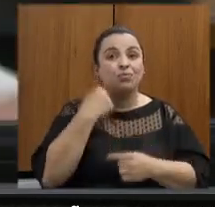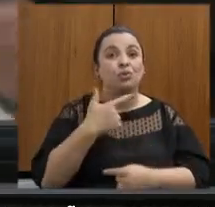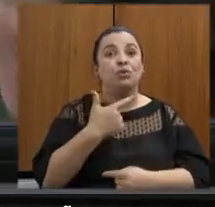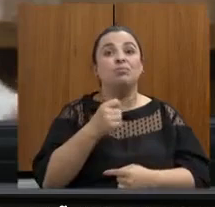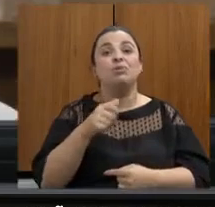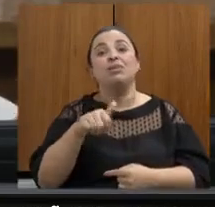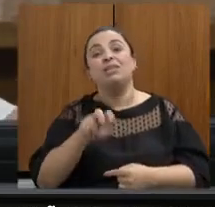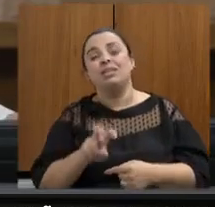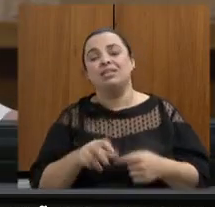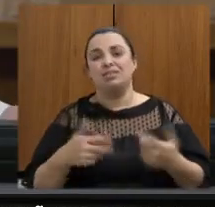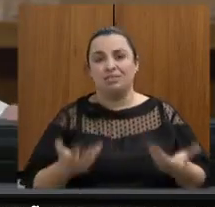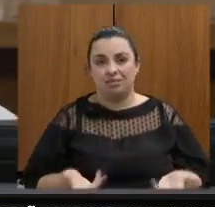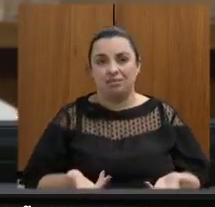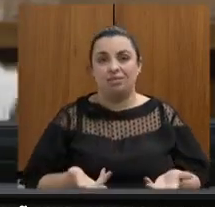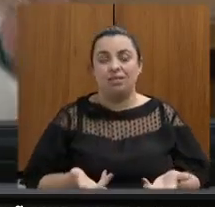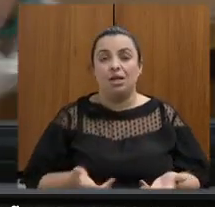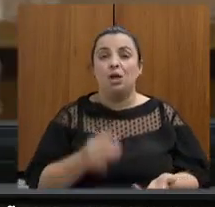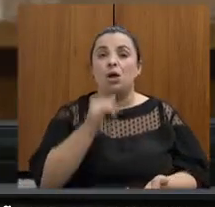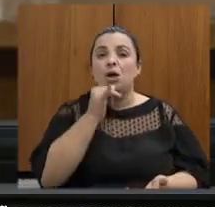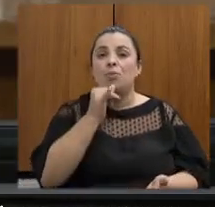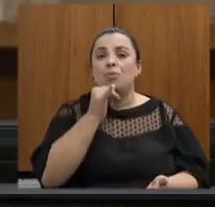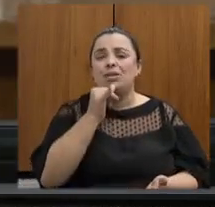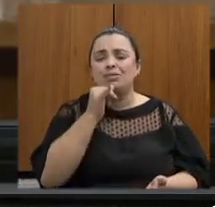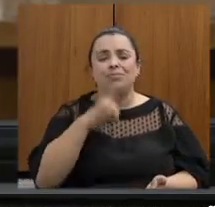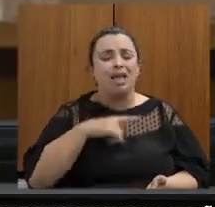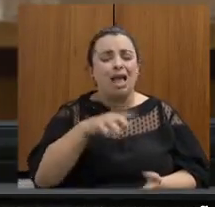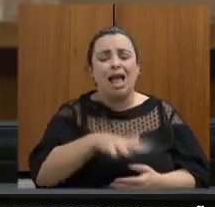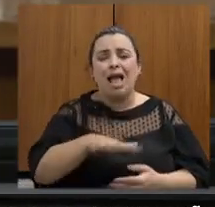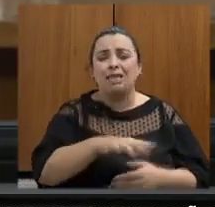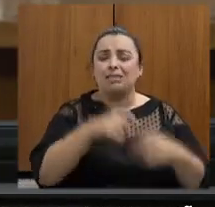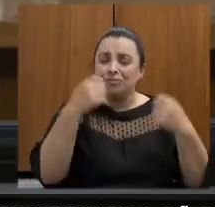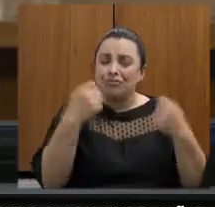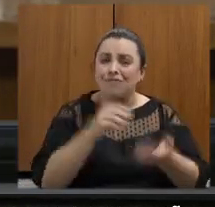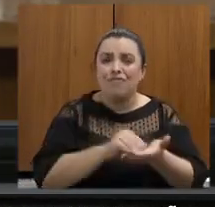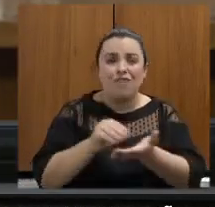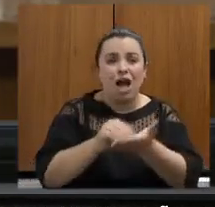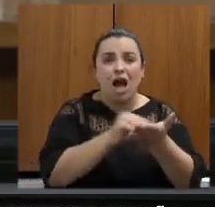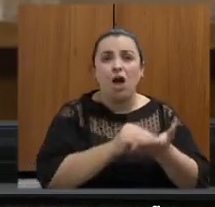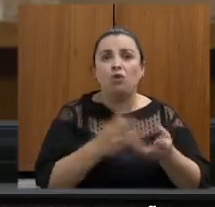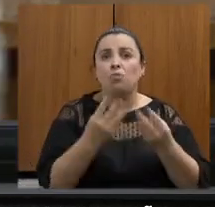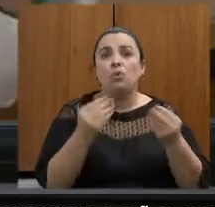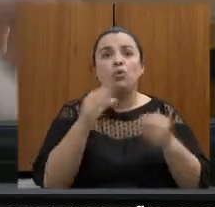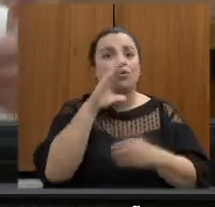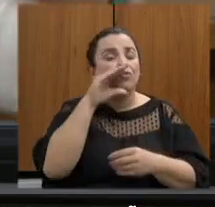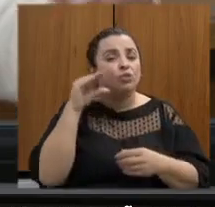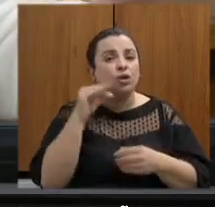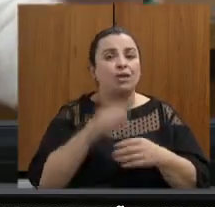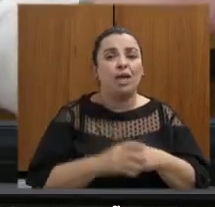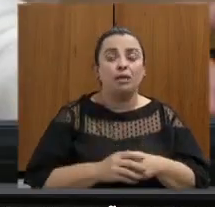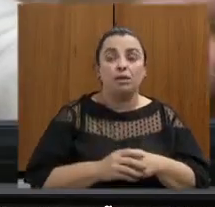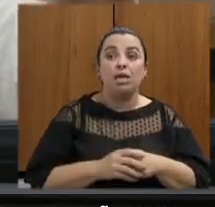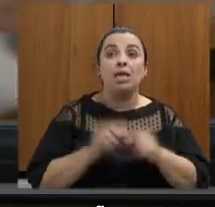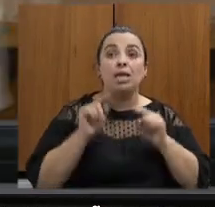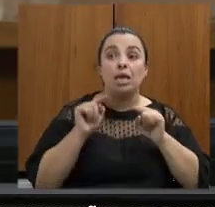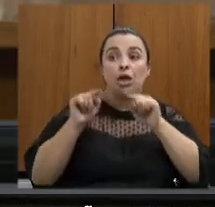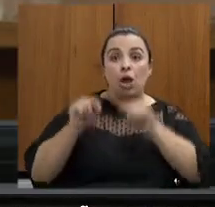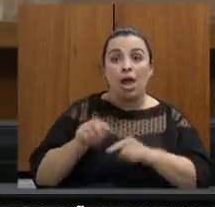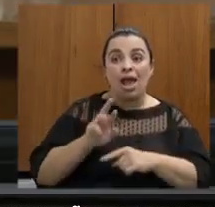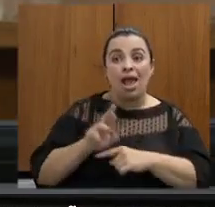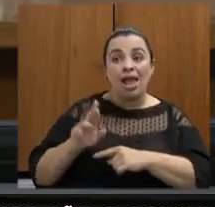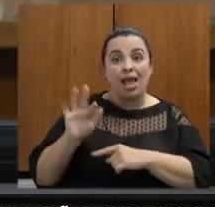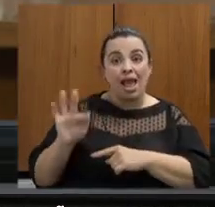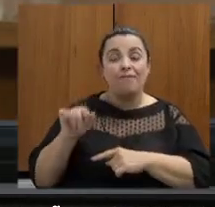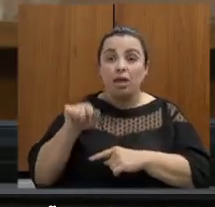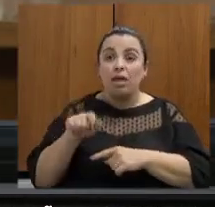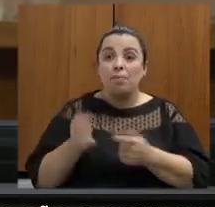carência de pessoal precisa de mais gente eu poderei a partir do regime de apuração fiscal prevê a realização de concursos que